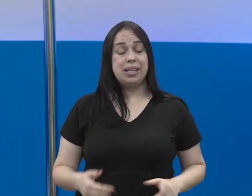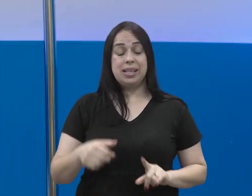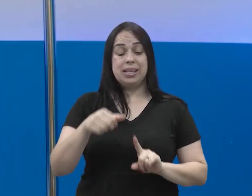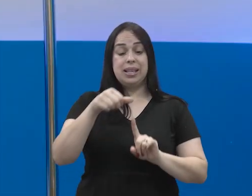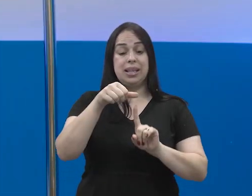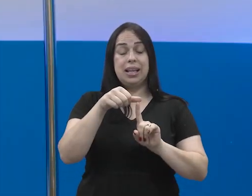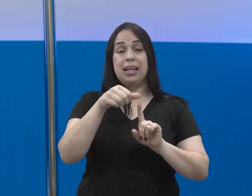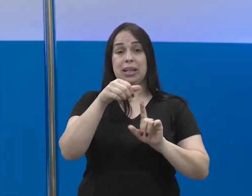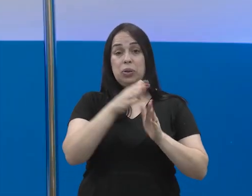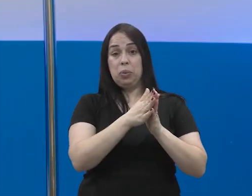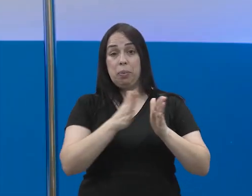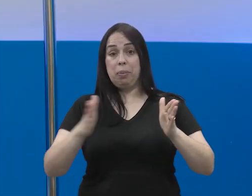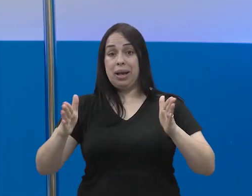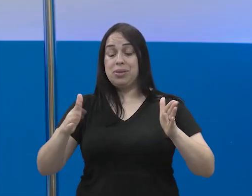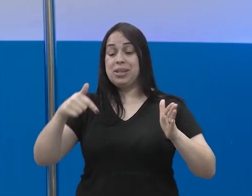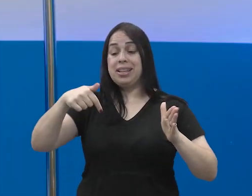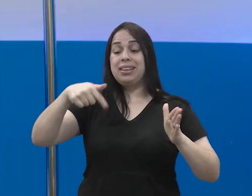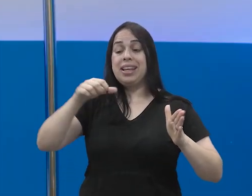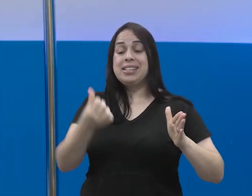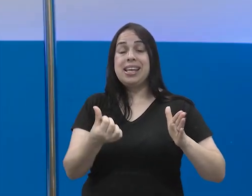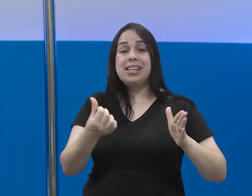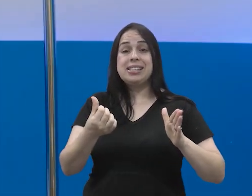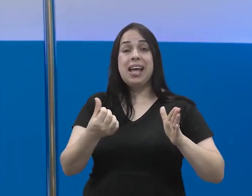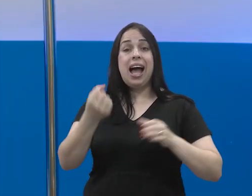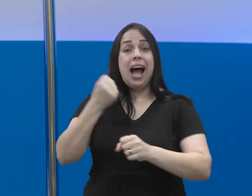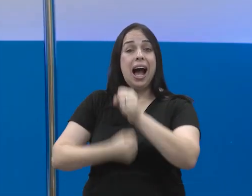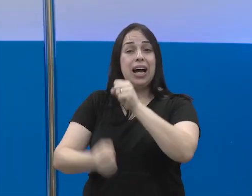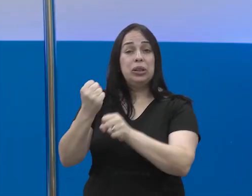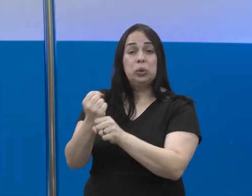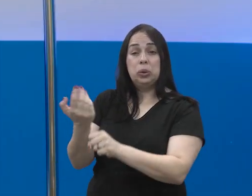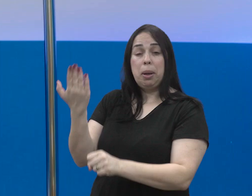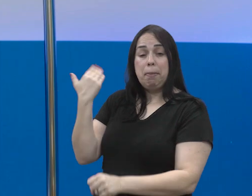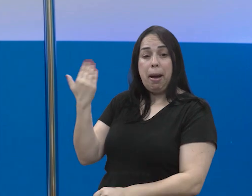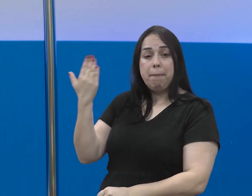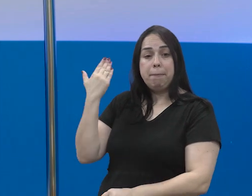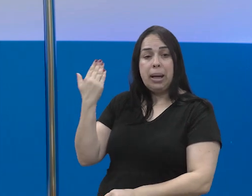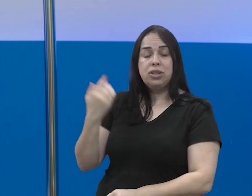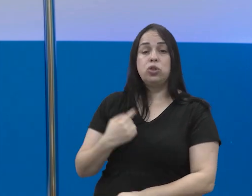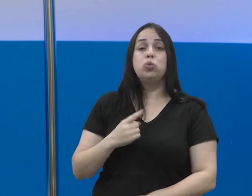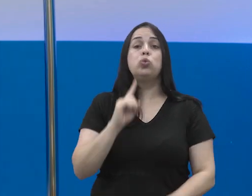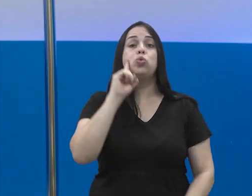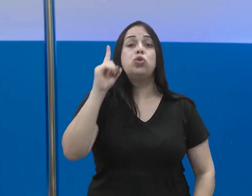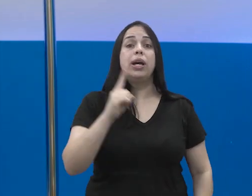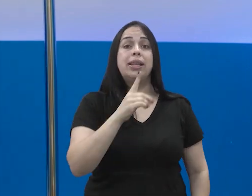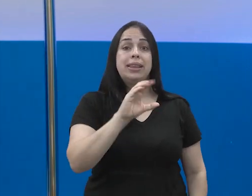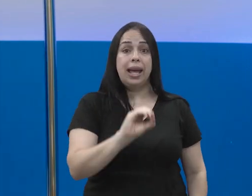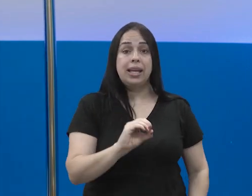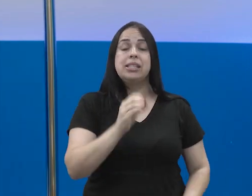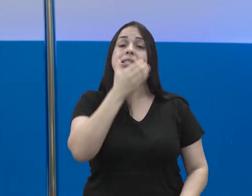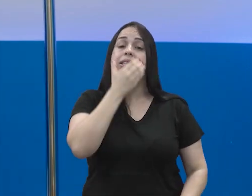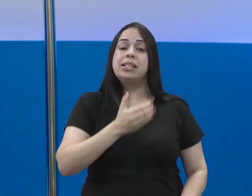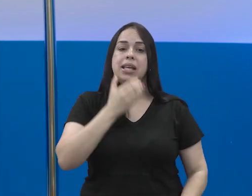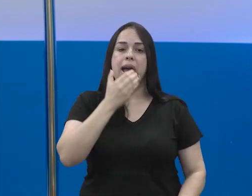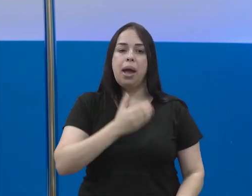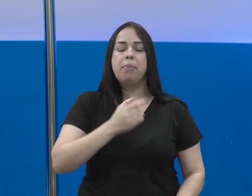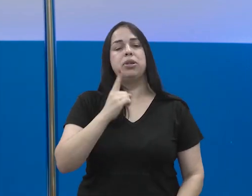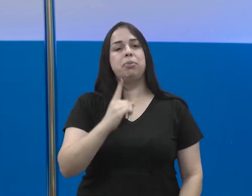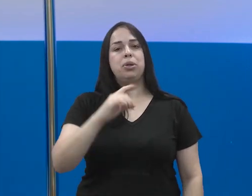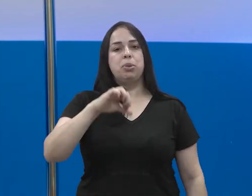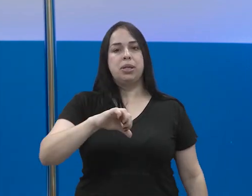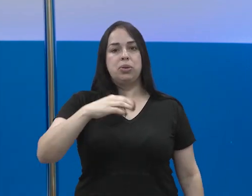76 anos atrás, em 10 de dezembro de 1948, foi proclamada pela Assembleia Geral da ONU